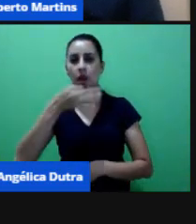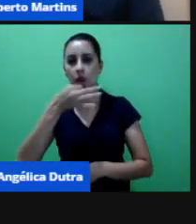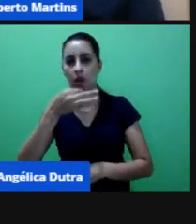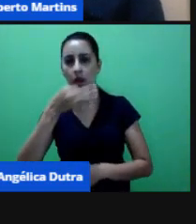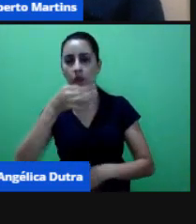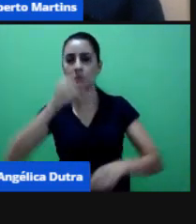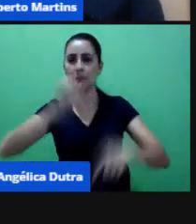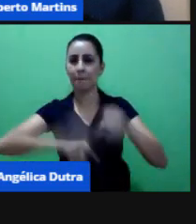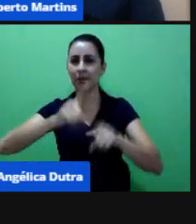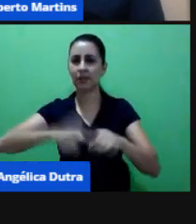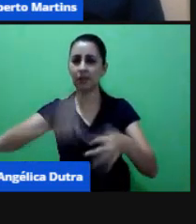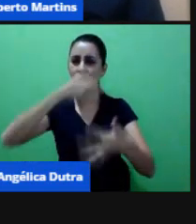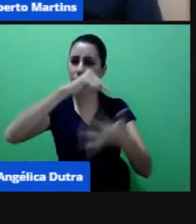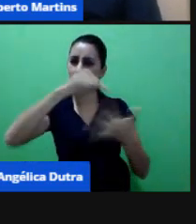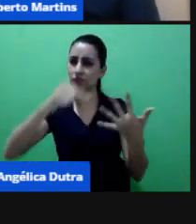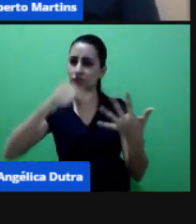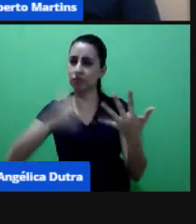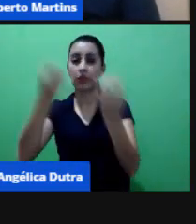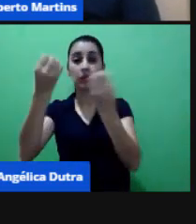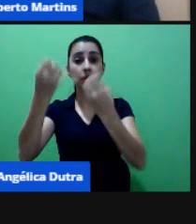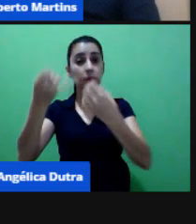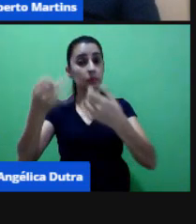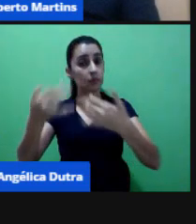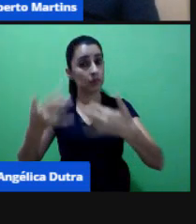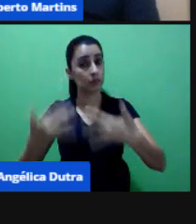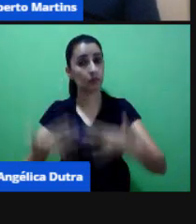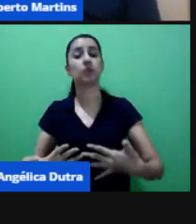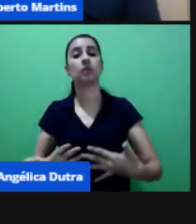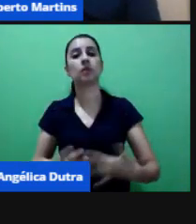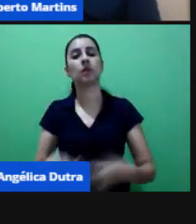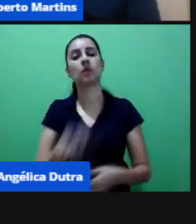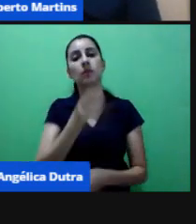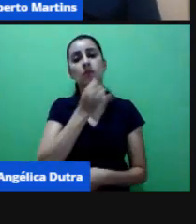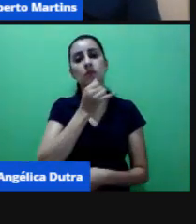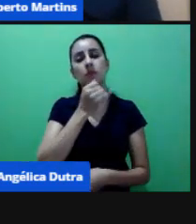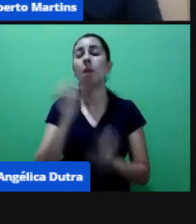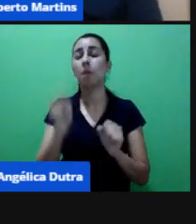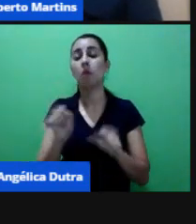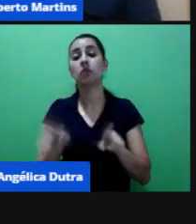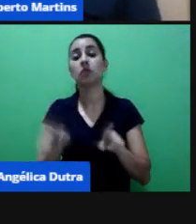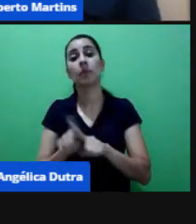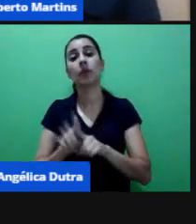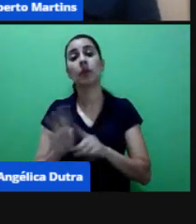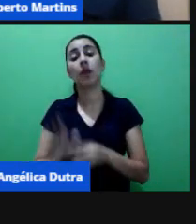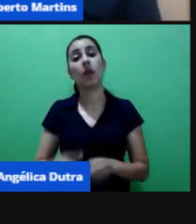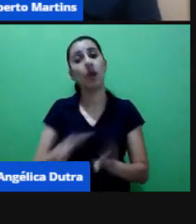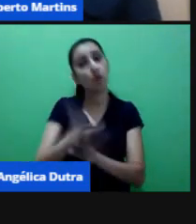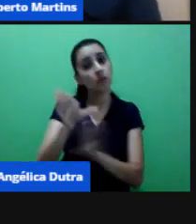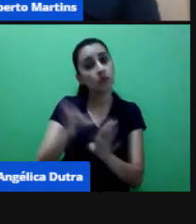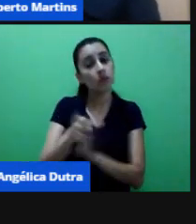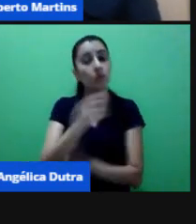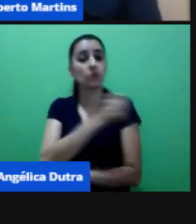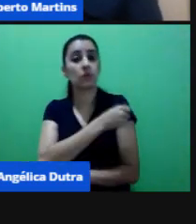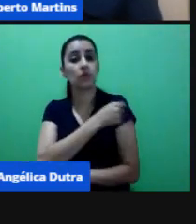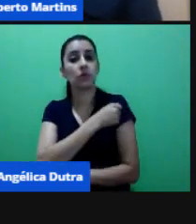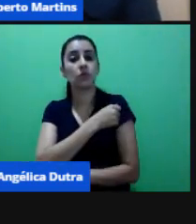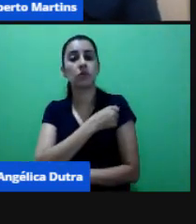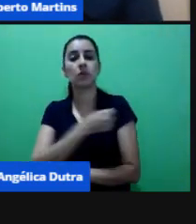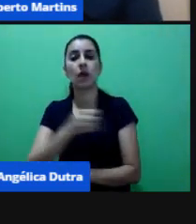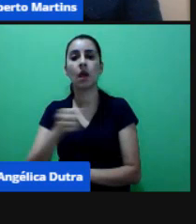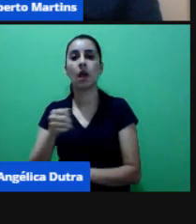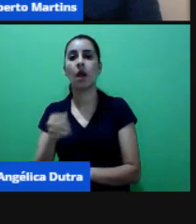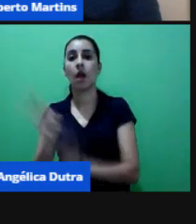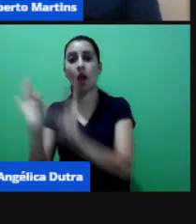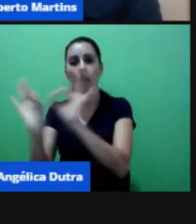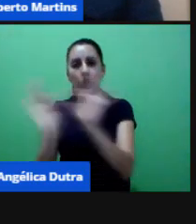materiais explicativos, recorrendo, por exemplo, à programação da TV REME, plataformas digitais,